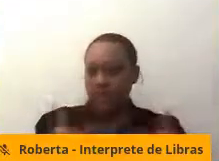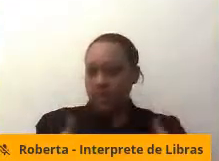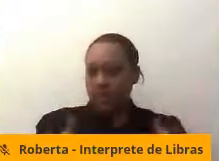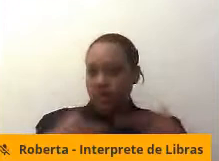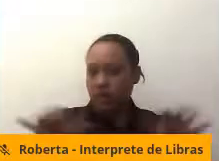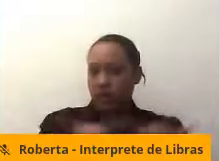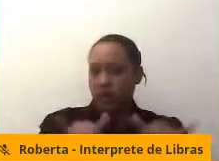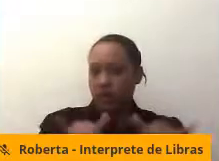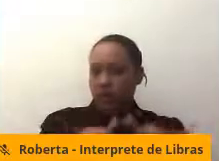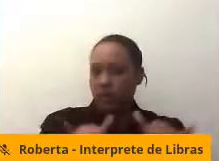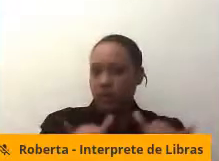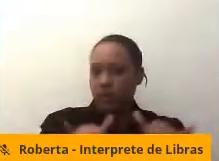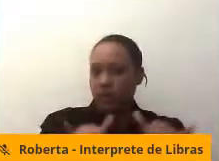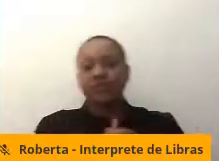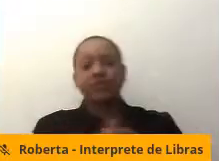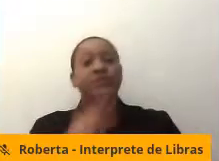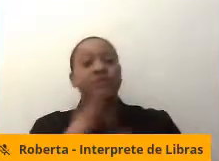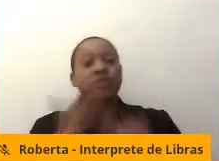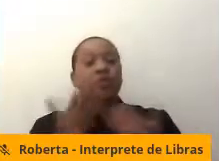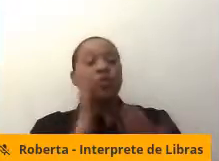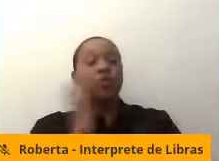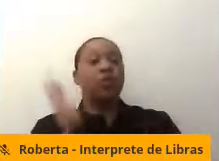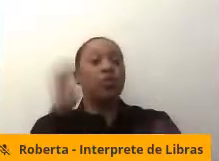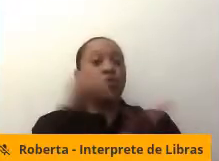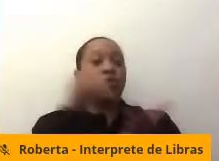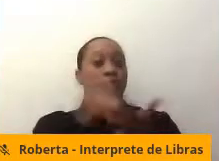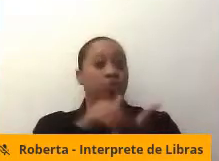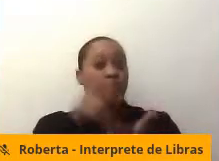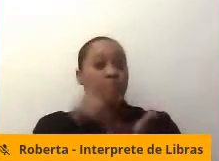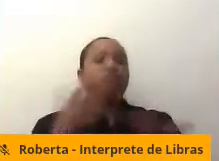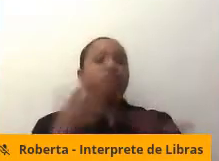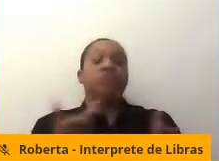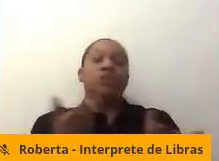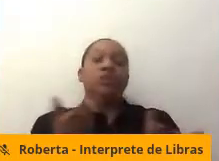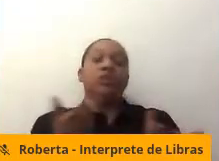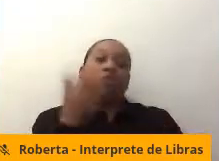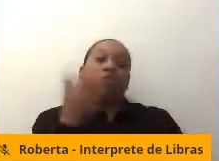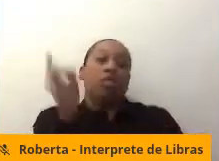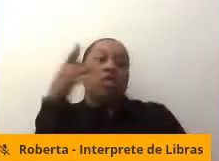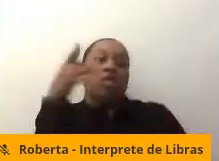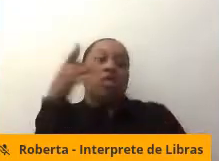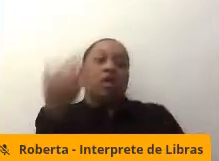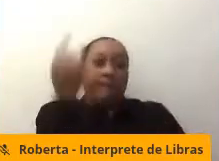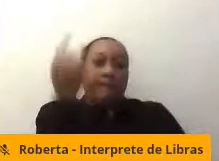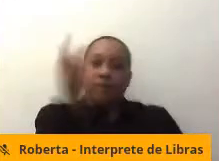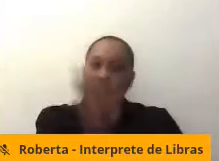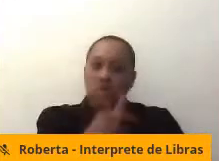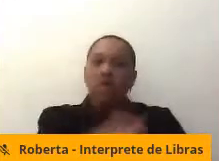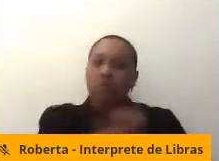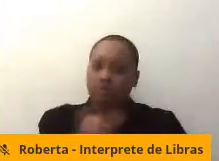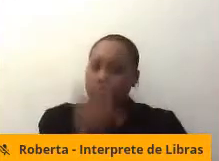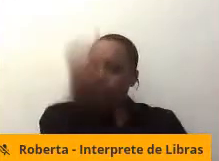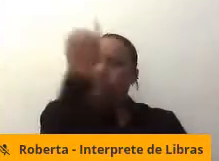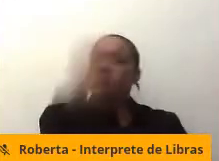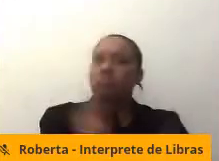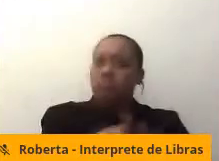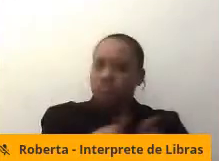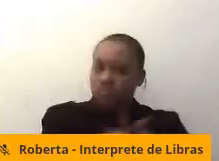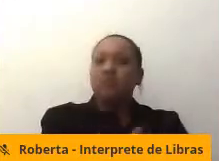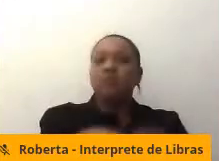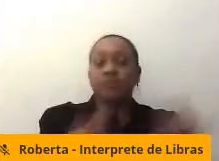último, não menos importante, é importante lembrar que existem exames laboratoriais, como o doutor Fernando